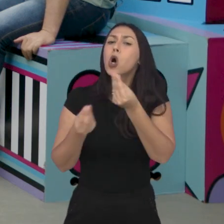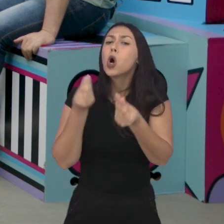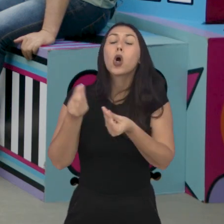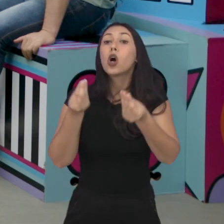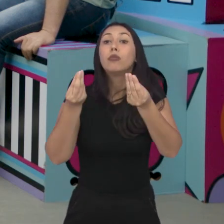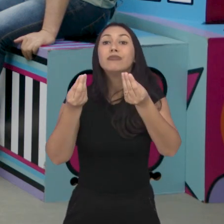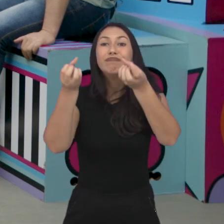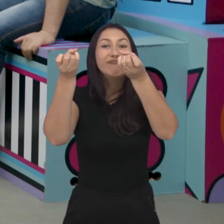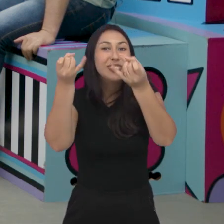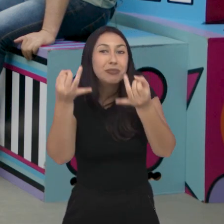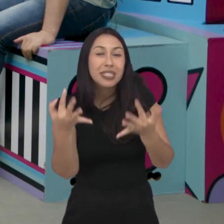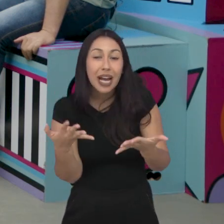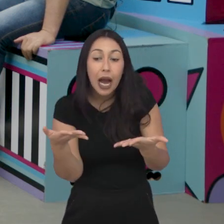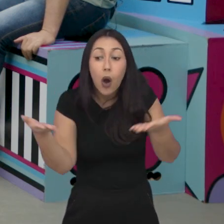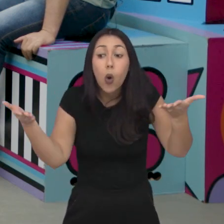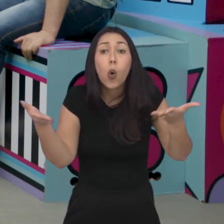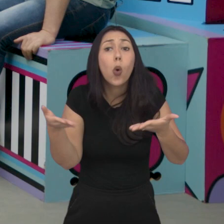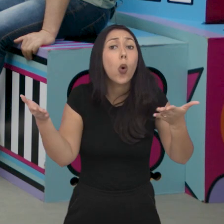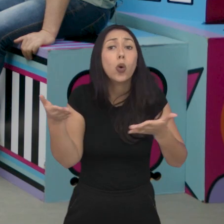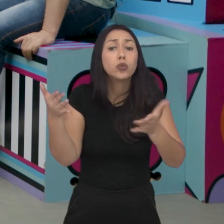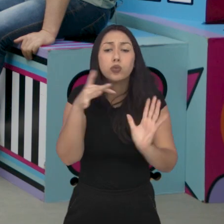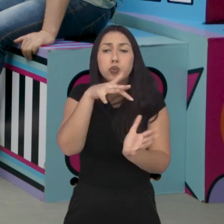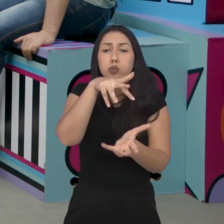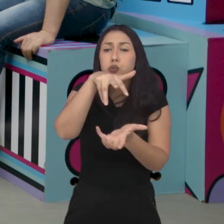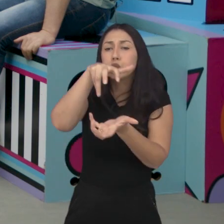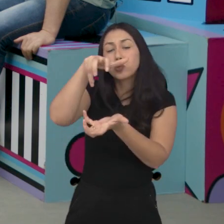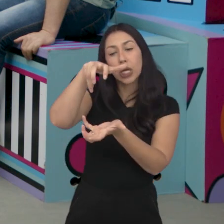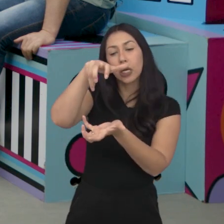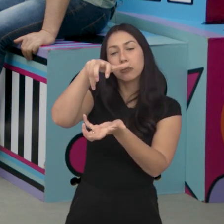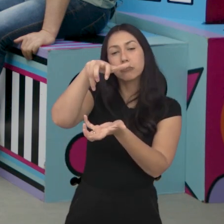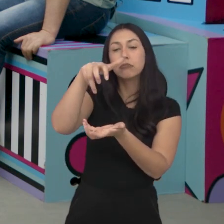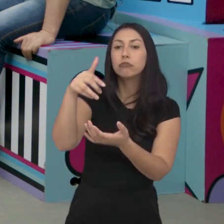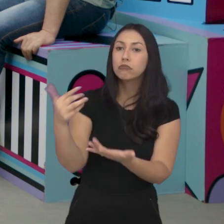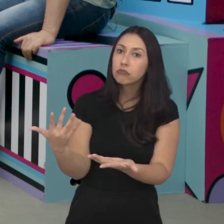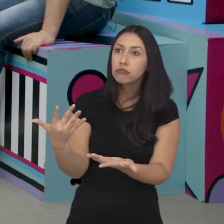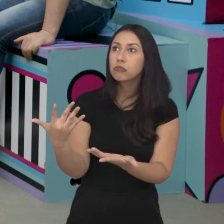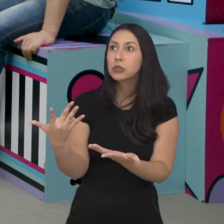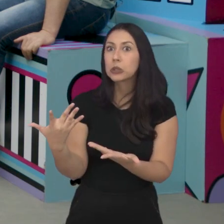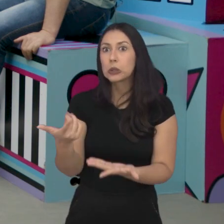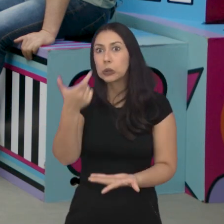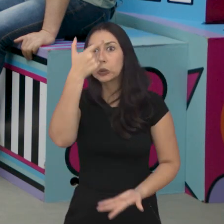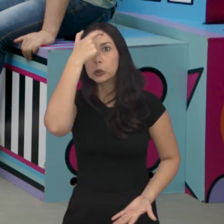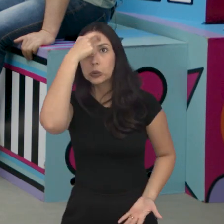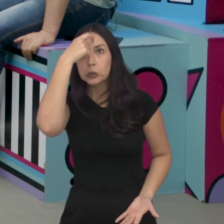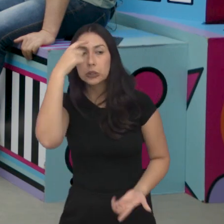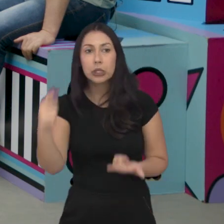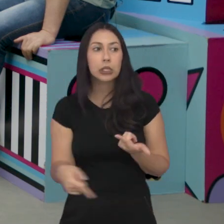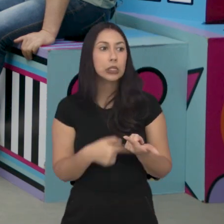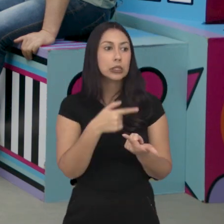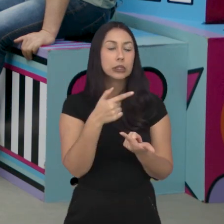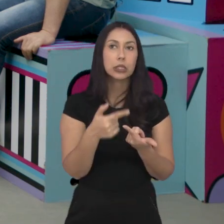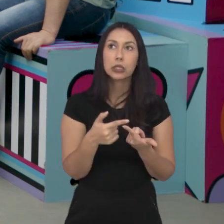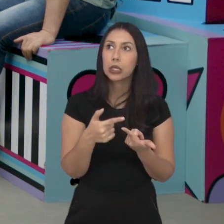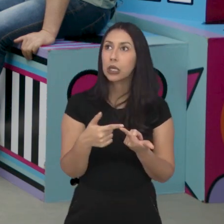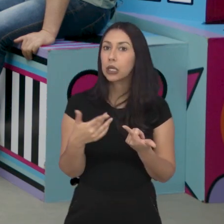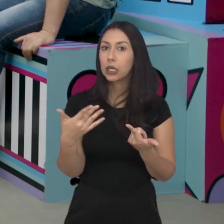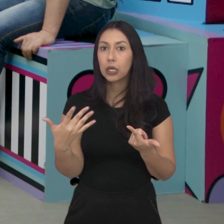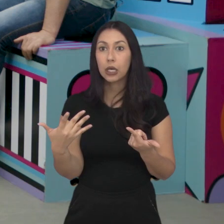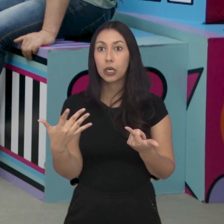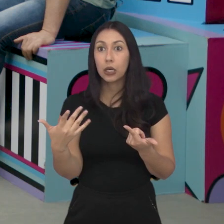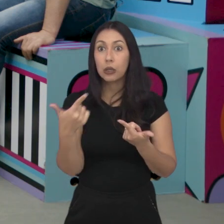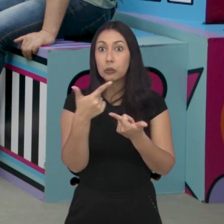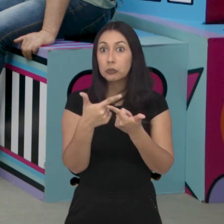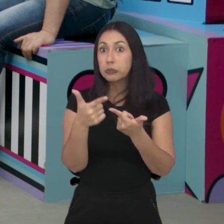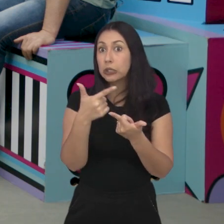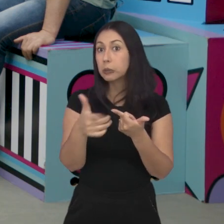consegue definir o estágio que a gente está atualmente, né? Tanto em nível de conscientização, de forma geral, quanto